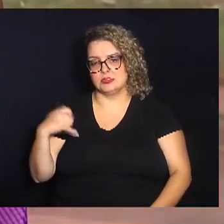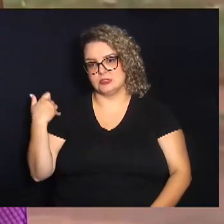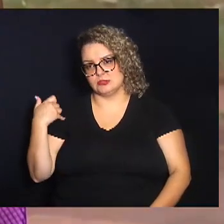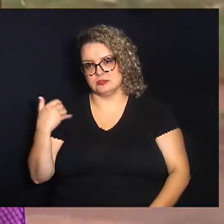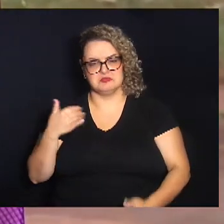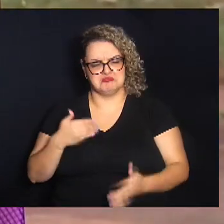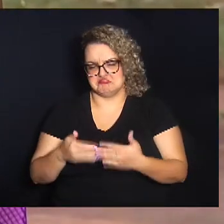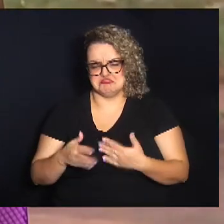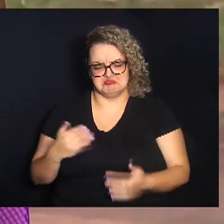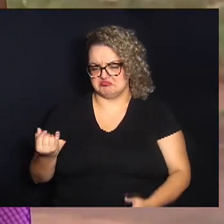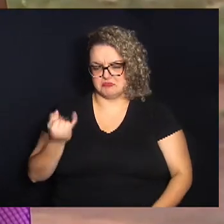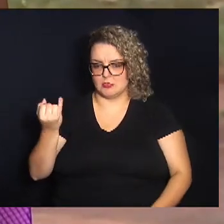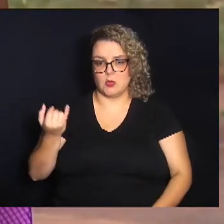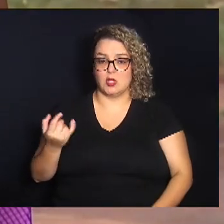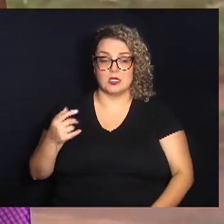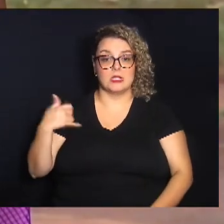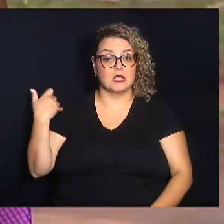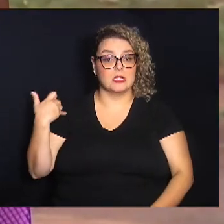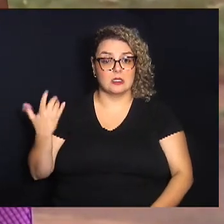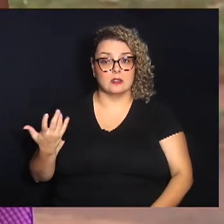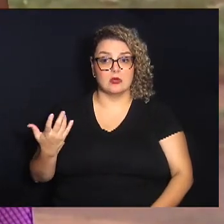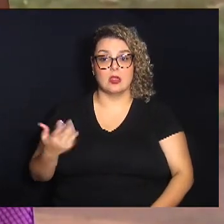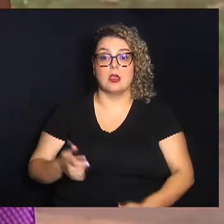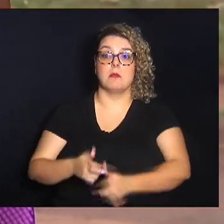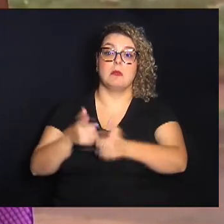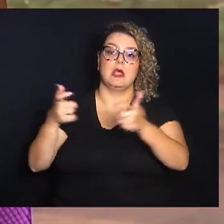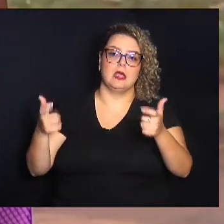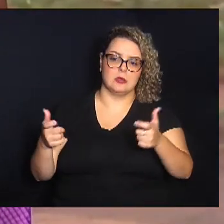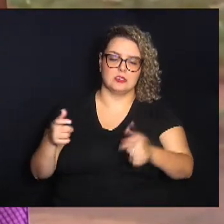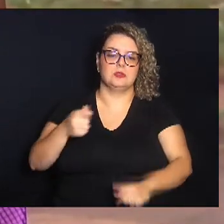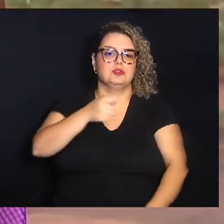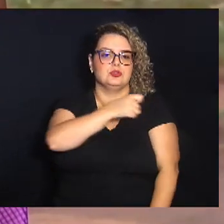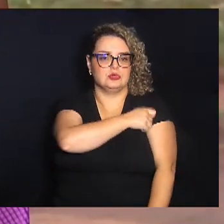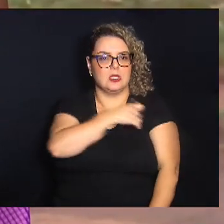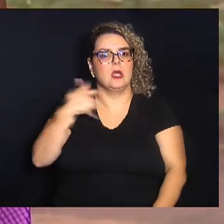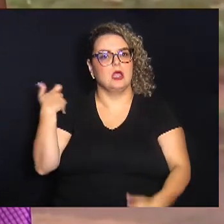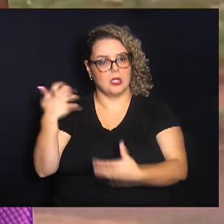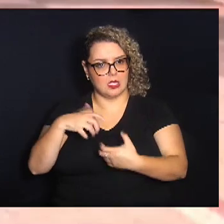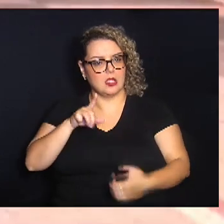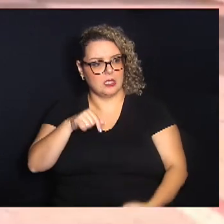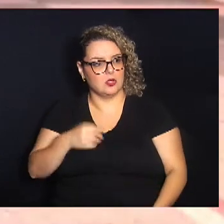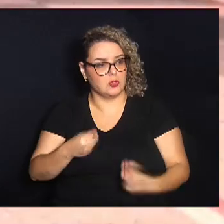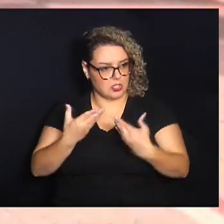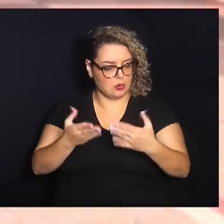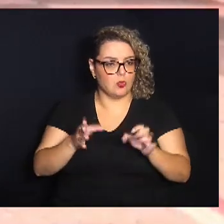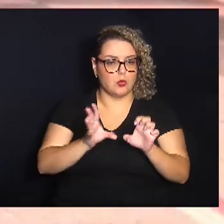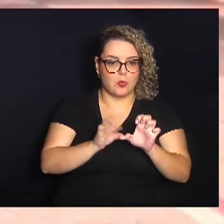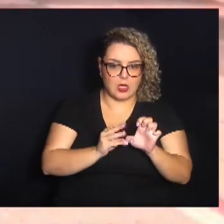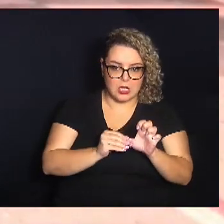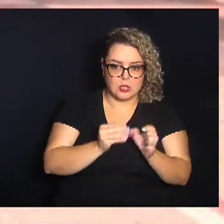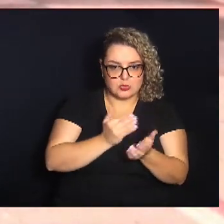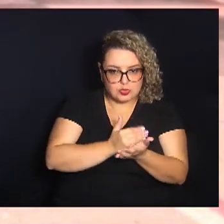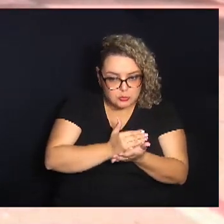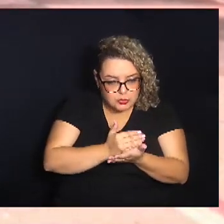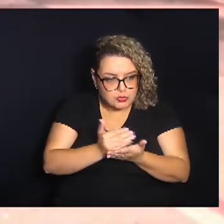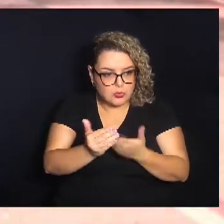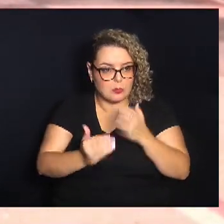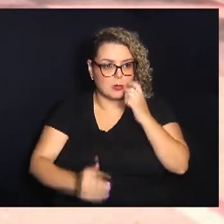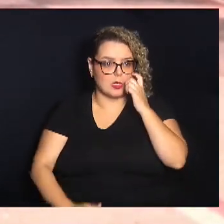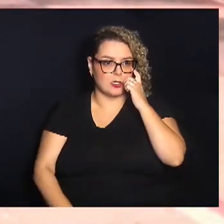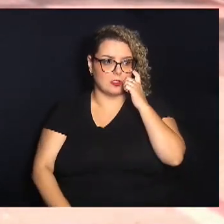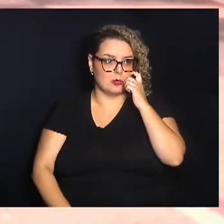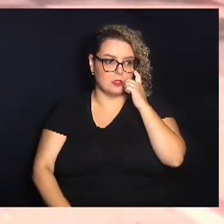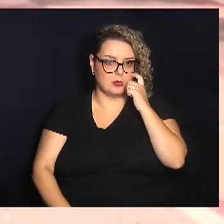o maior público da FUMEC são idosos. E são oferecidos aqui o EJA nos anos iniciais, que vai